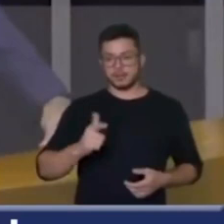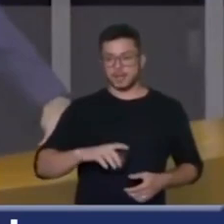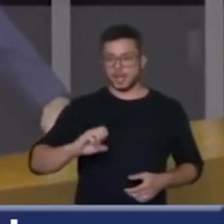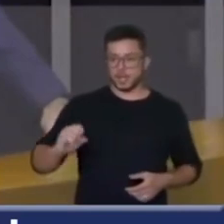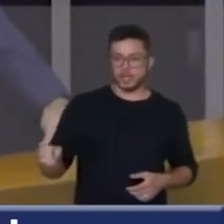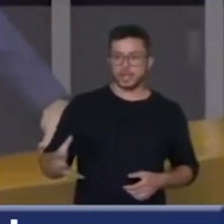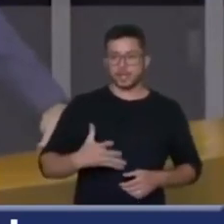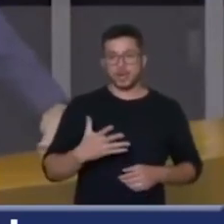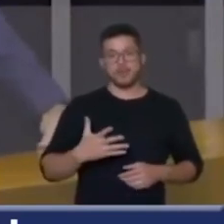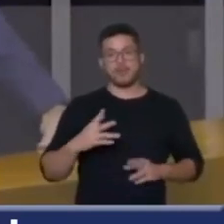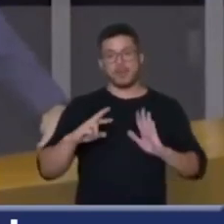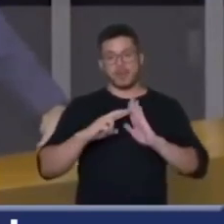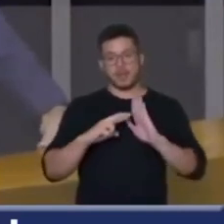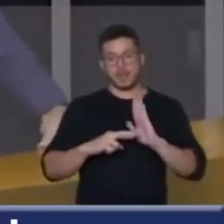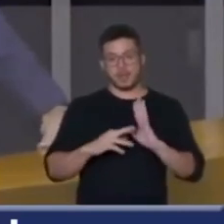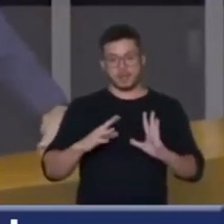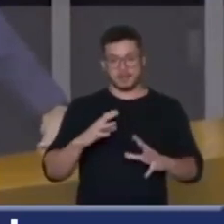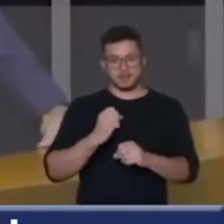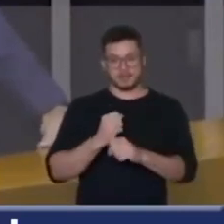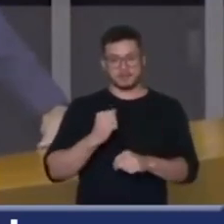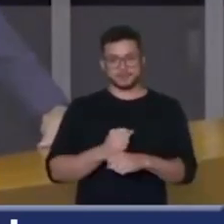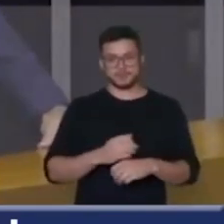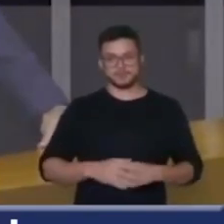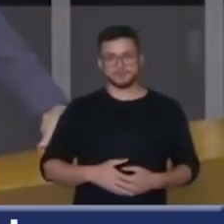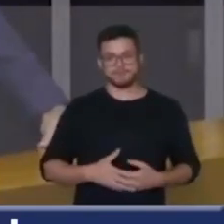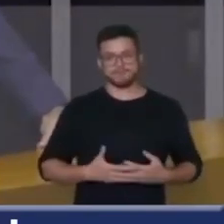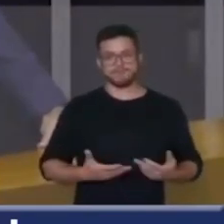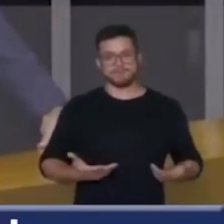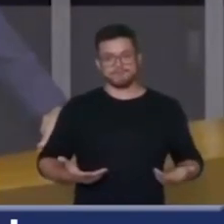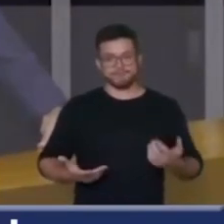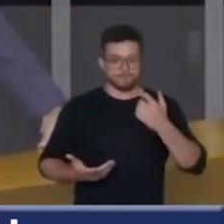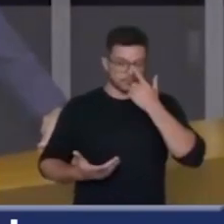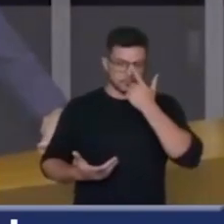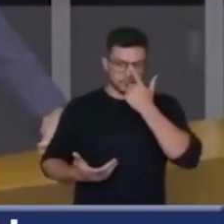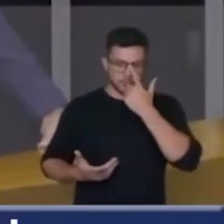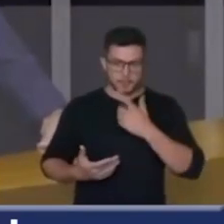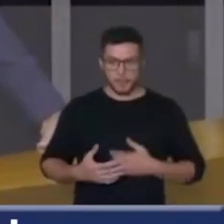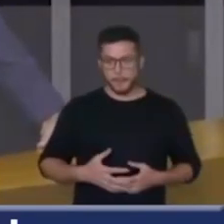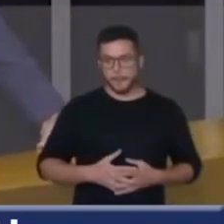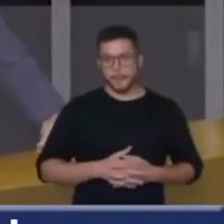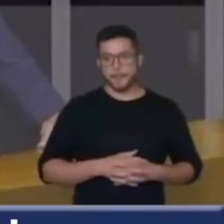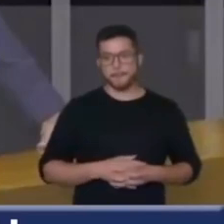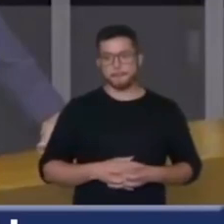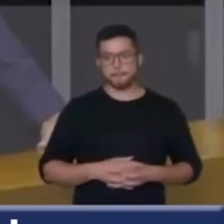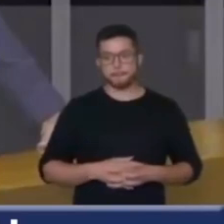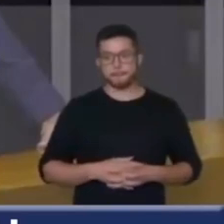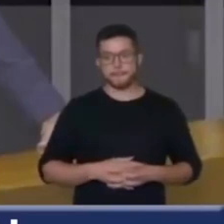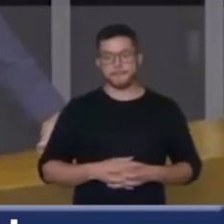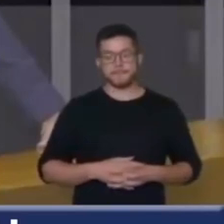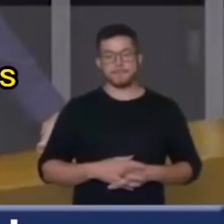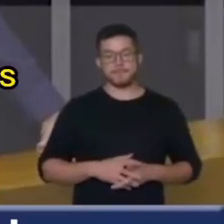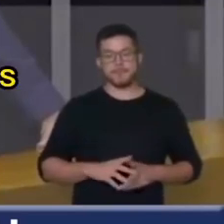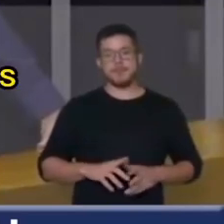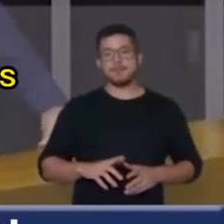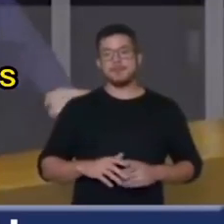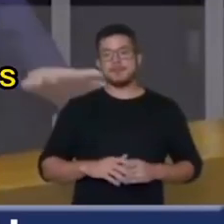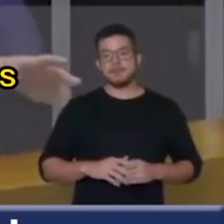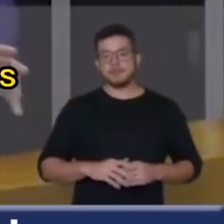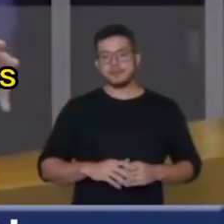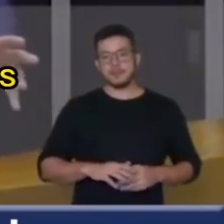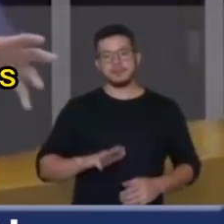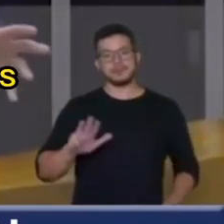Lula insiste depois de tudo isso depois de todas as sinalizações negativas do mercado frente